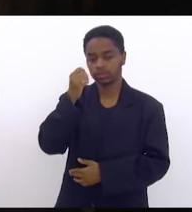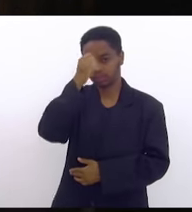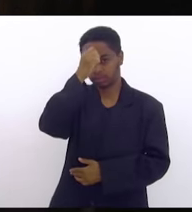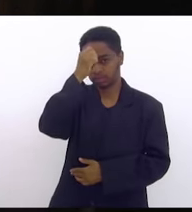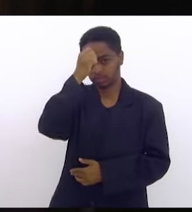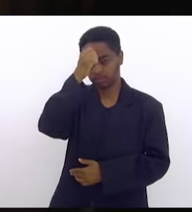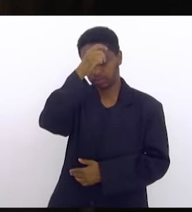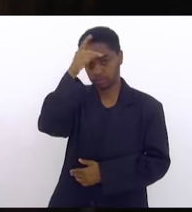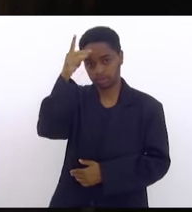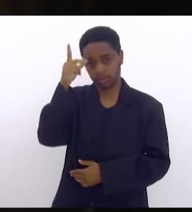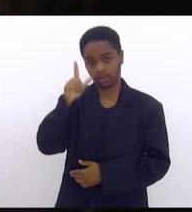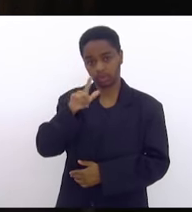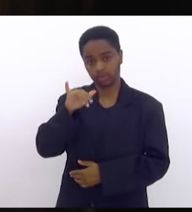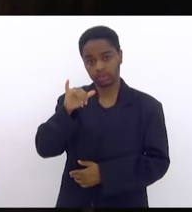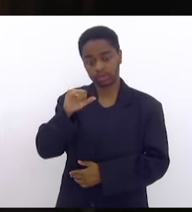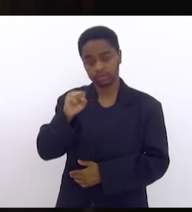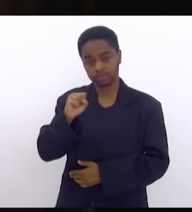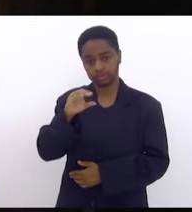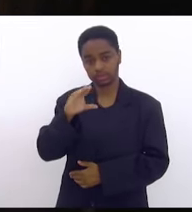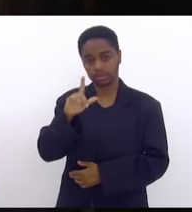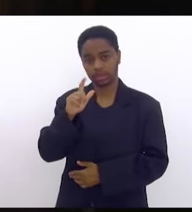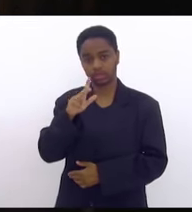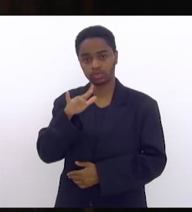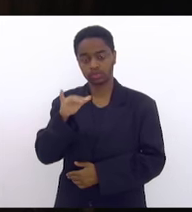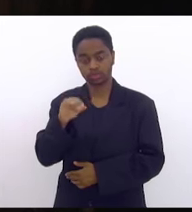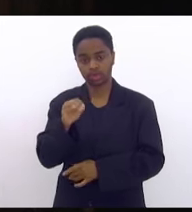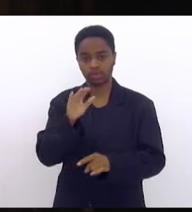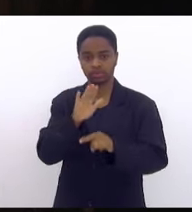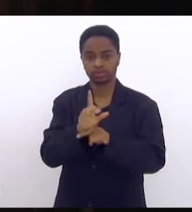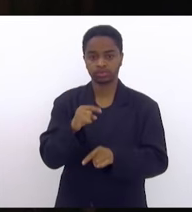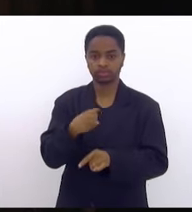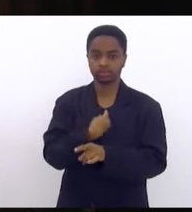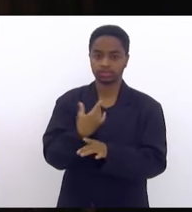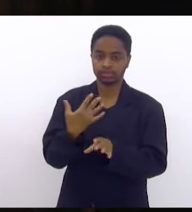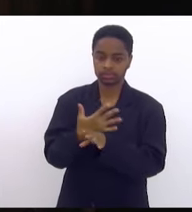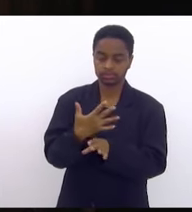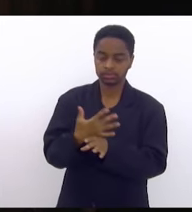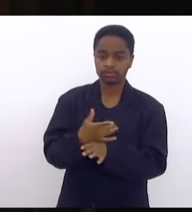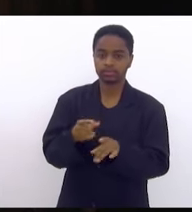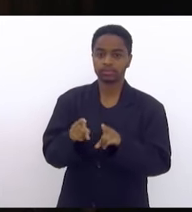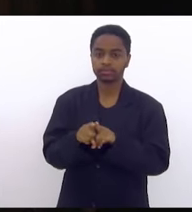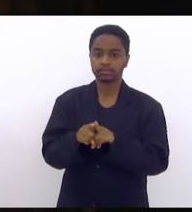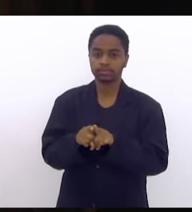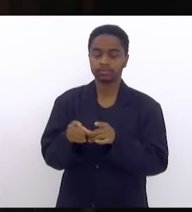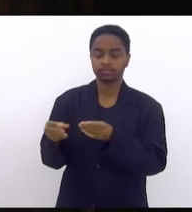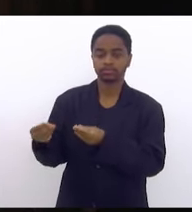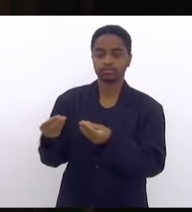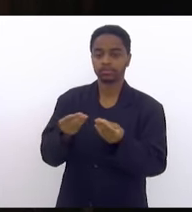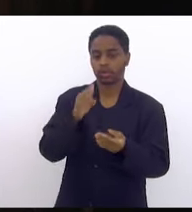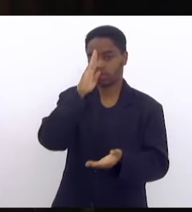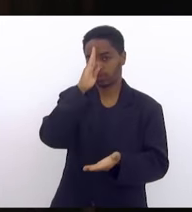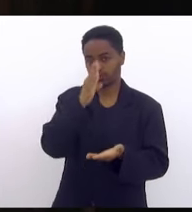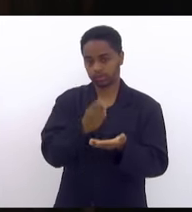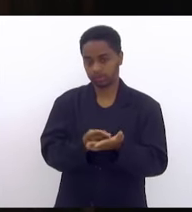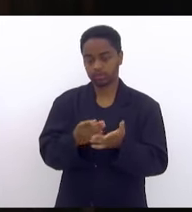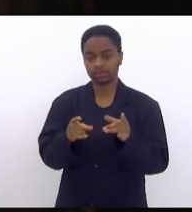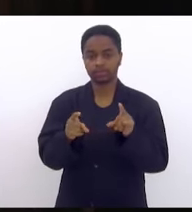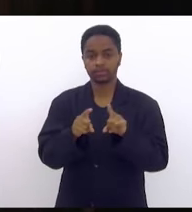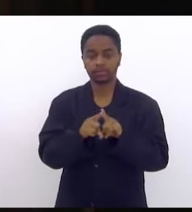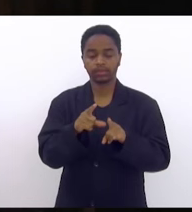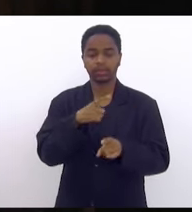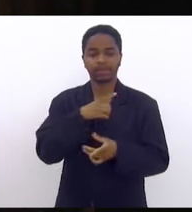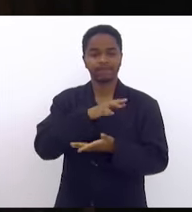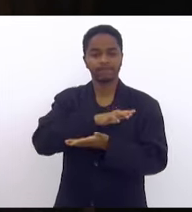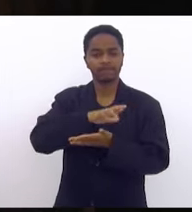que vem realmente dando uma alavancada muito grande para o nosso município, trazendo confiança, como tivemos